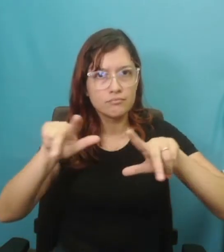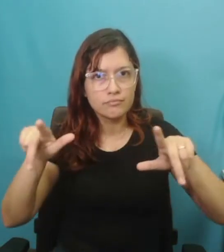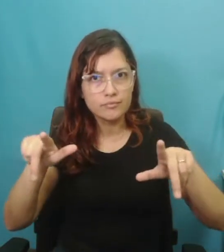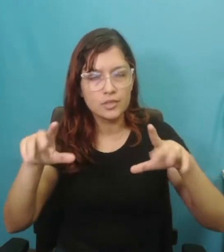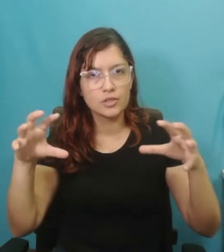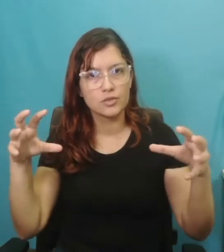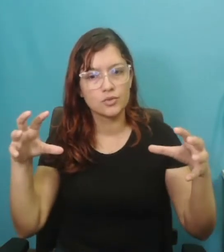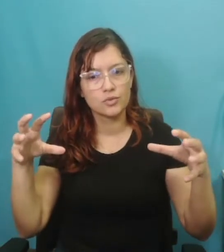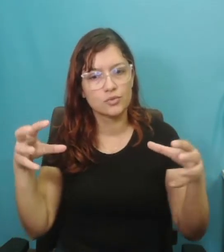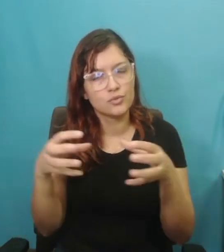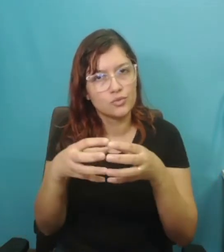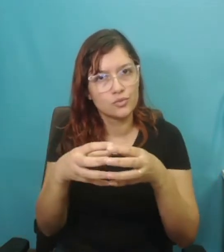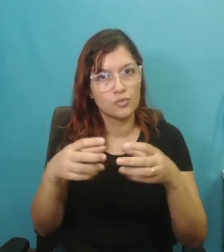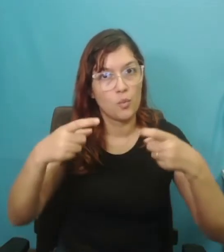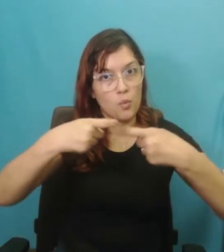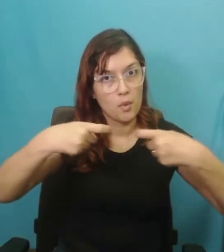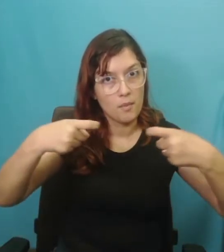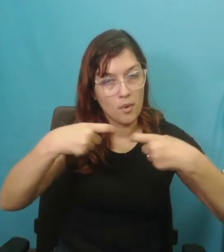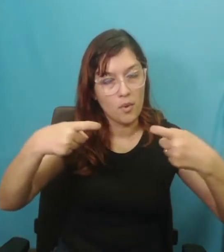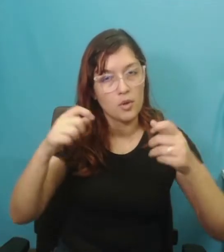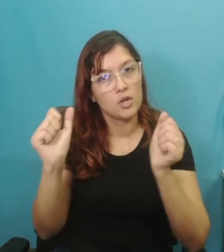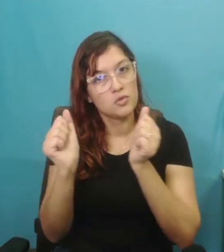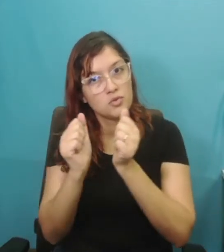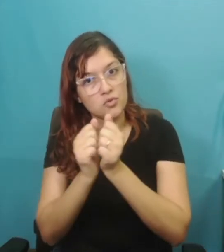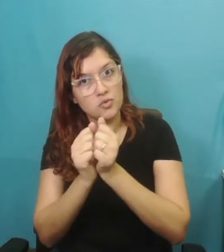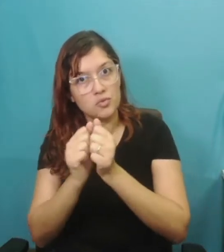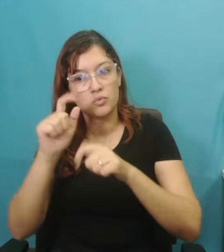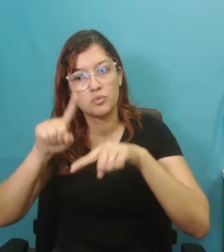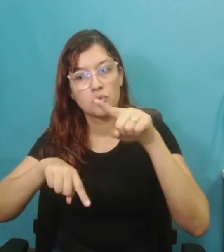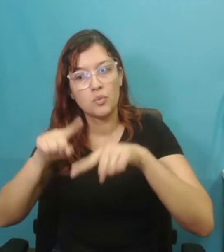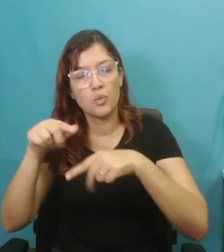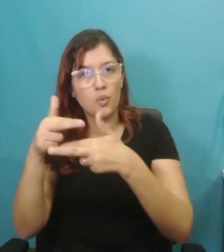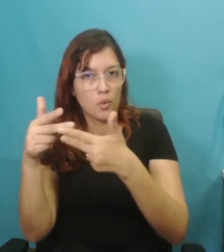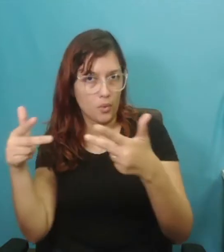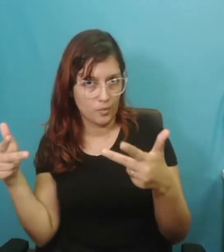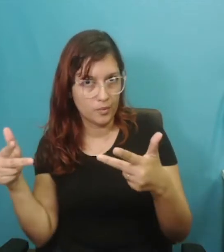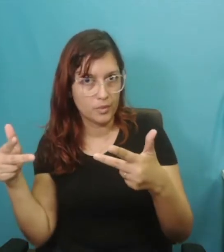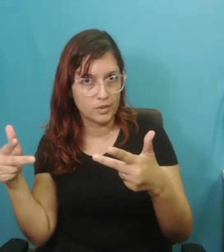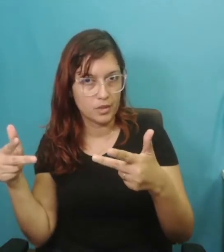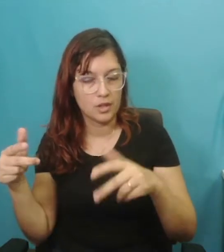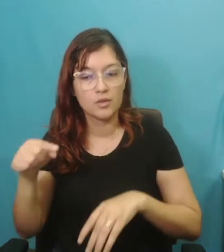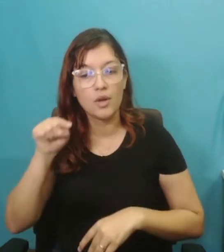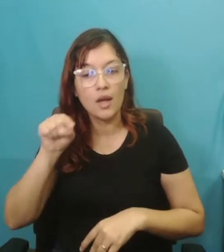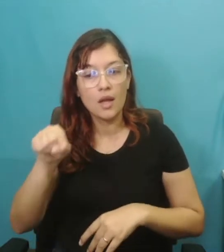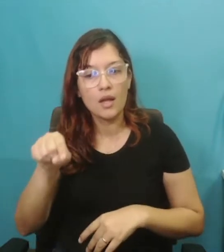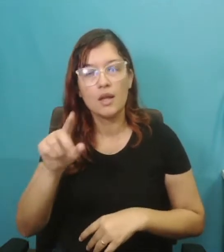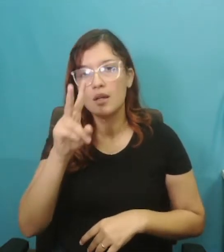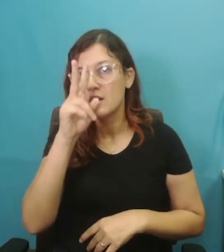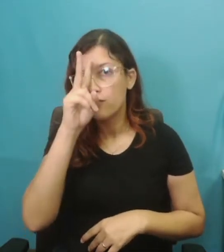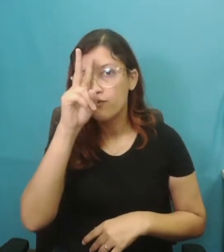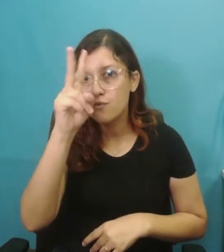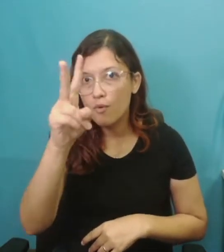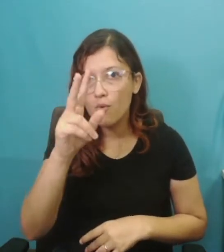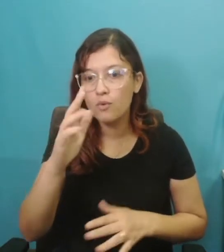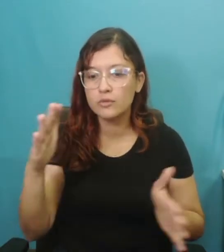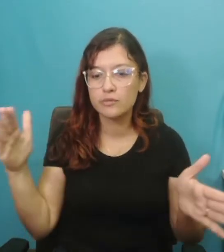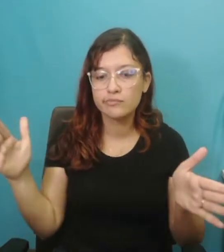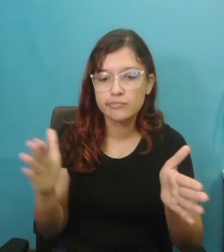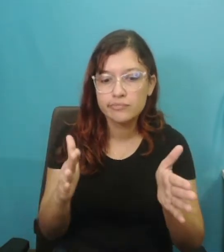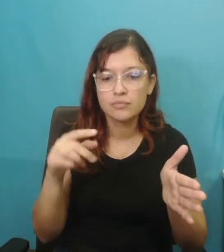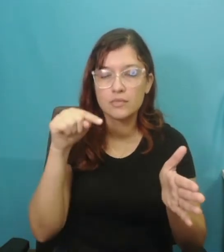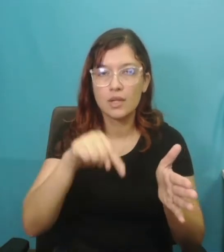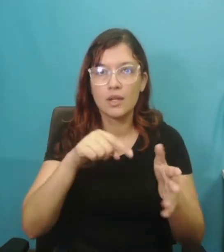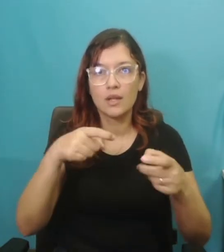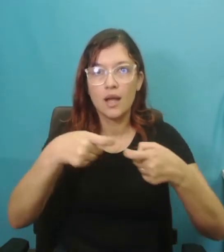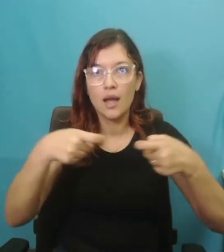Então, nesse sistema, ele vai ser composto por uma mola que está presa a um objeto e é aplicada